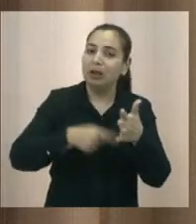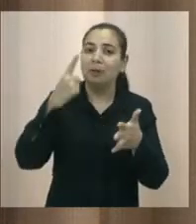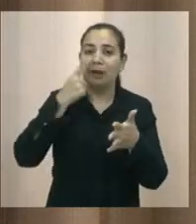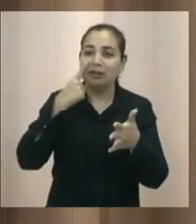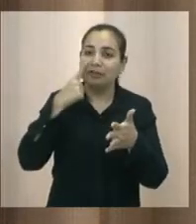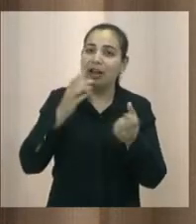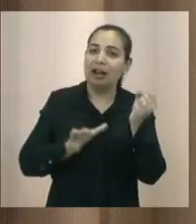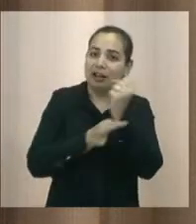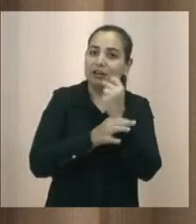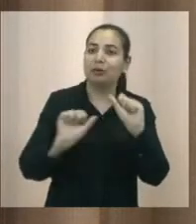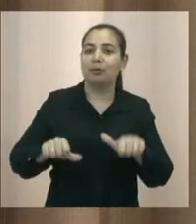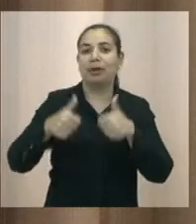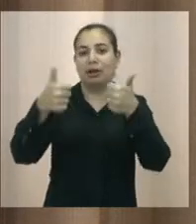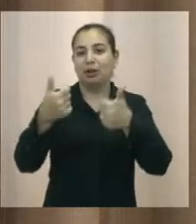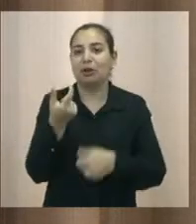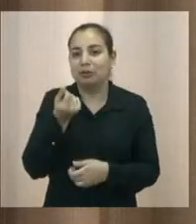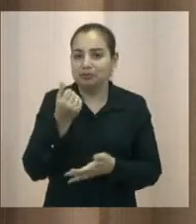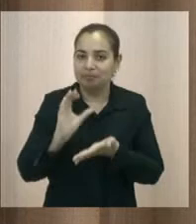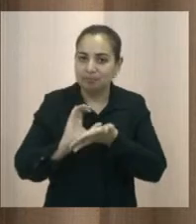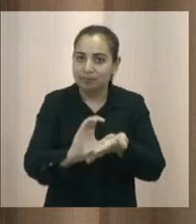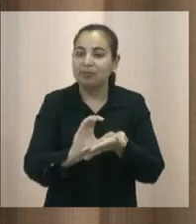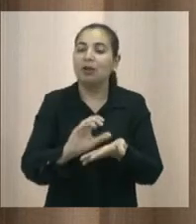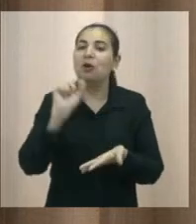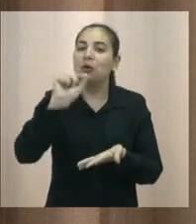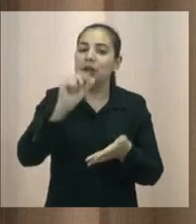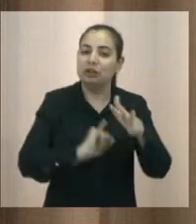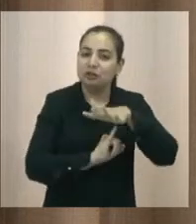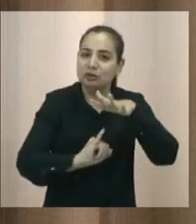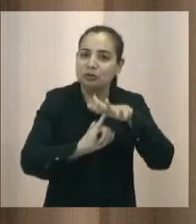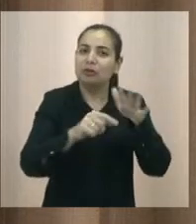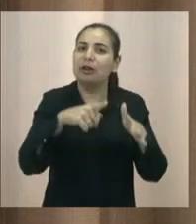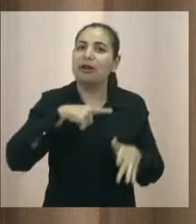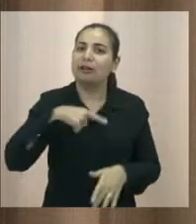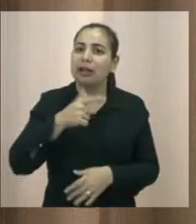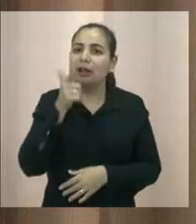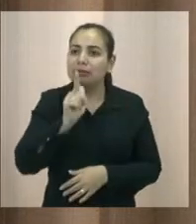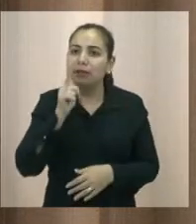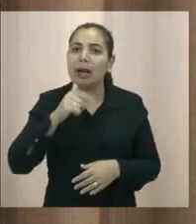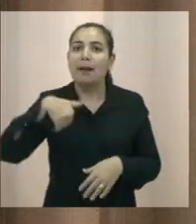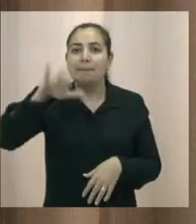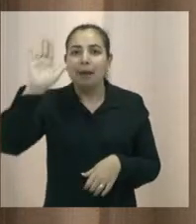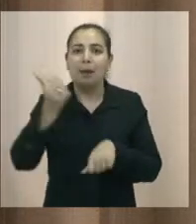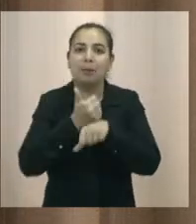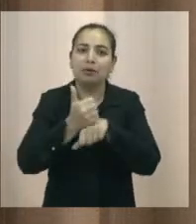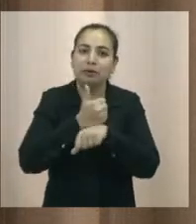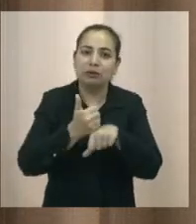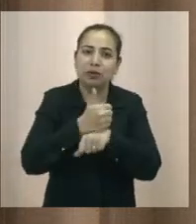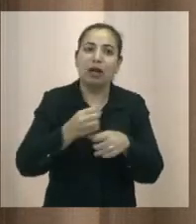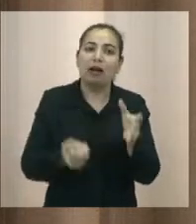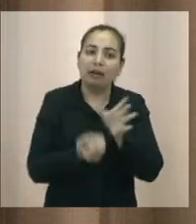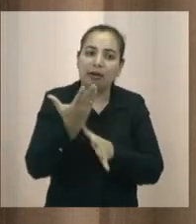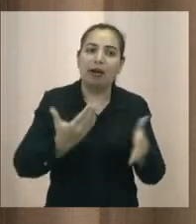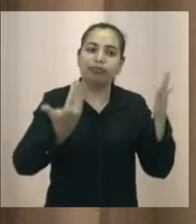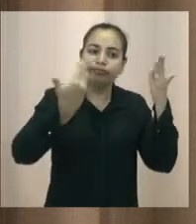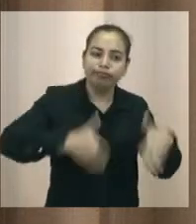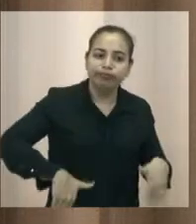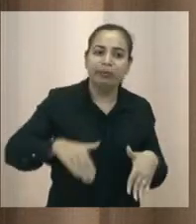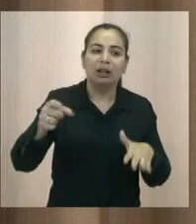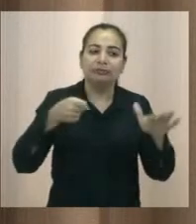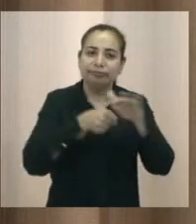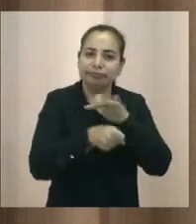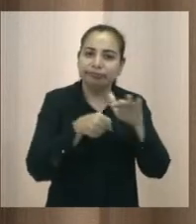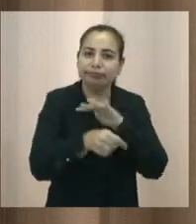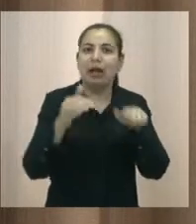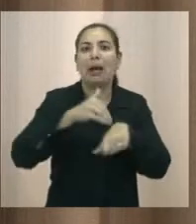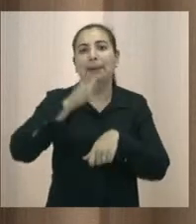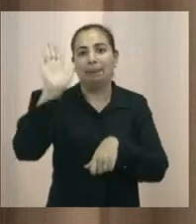recursos para a instituição poder ampliar na luta pelo concurso público, né, para que haja mais profissionais que consigam dar conta de assegurar os direitos